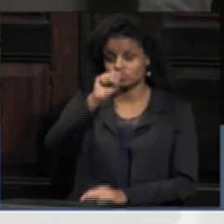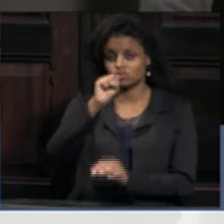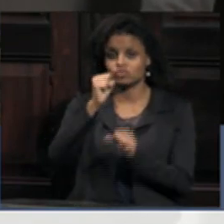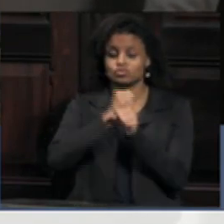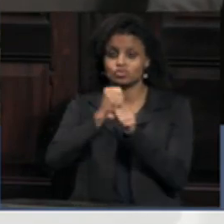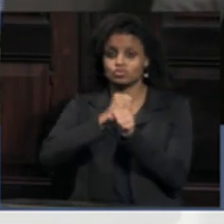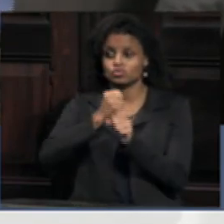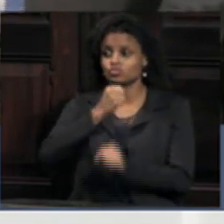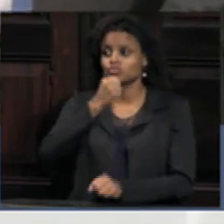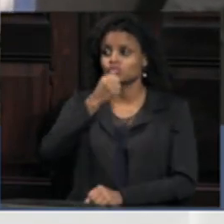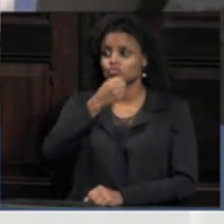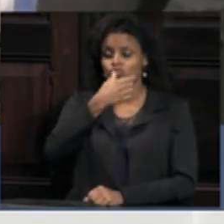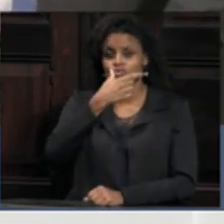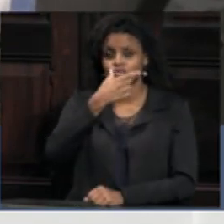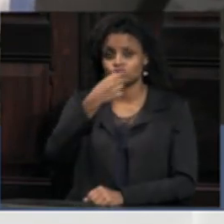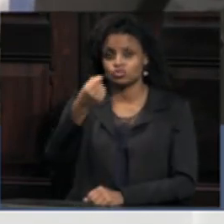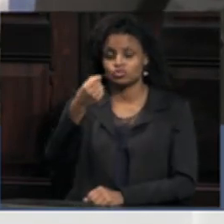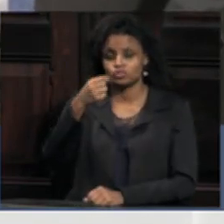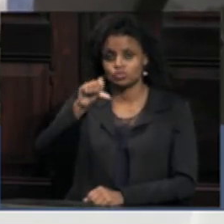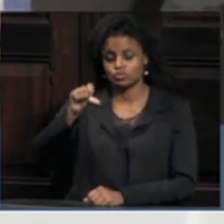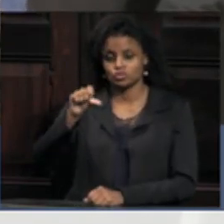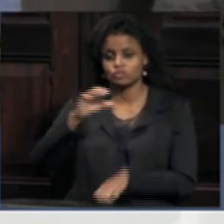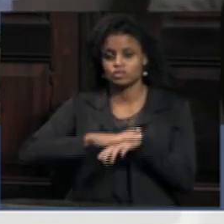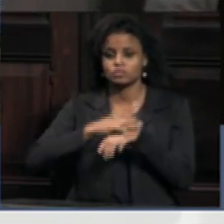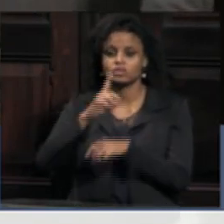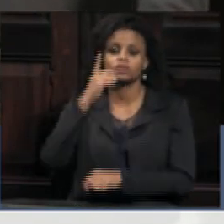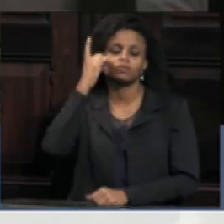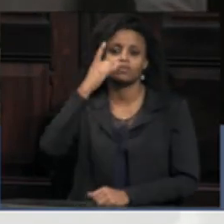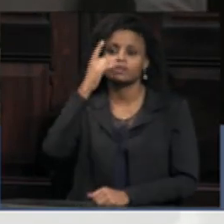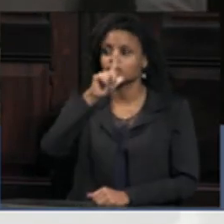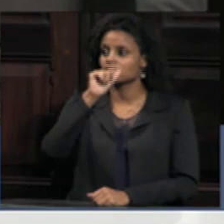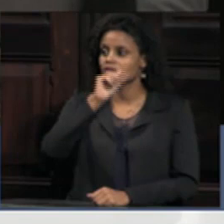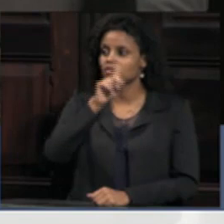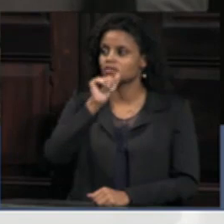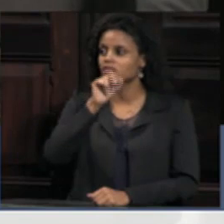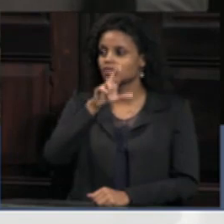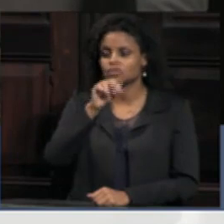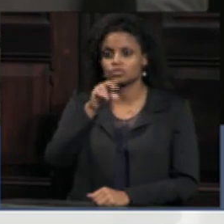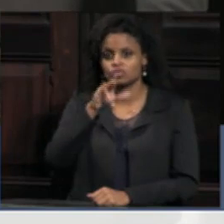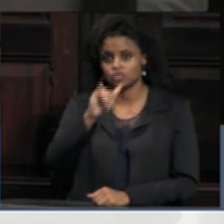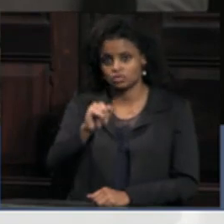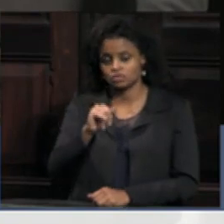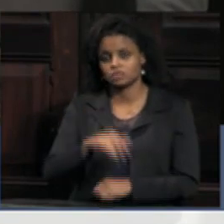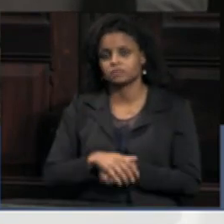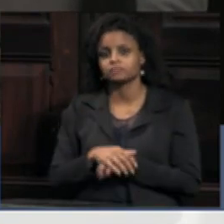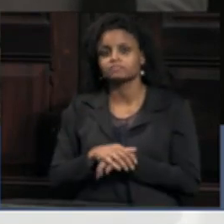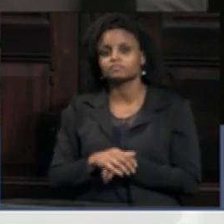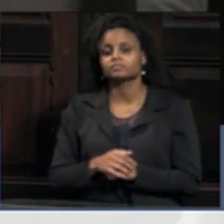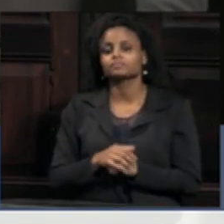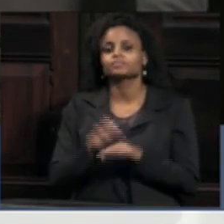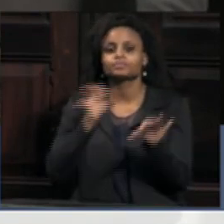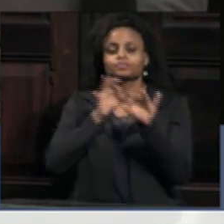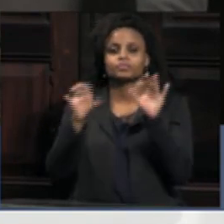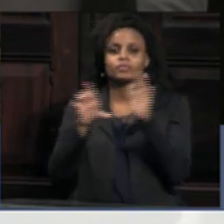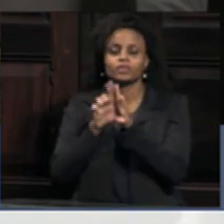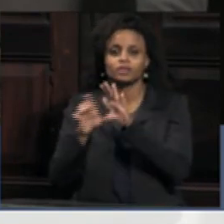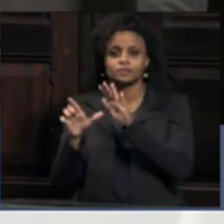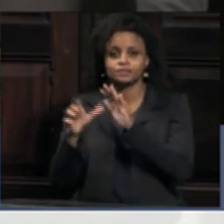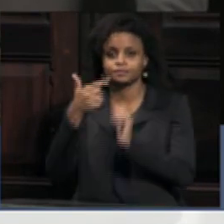2428A/2009, autoria de deputados André Lazzaroni e Carlos Mink. Veto total oposto. Projeto de lei